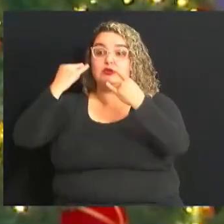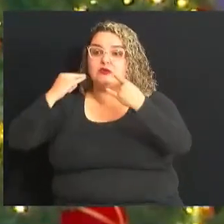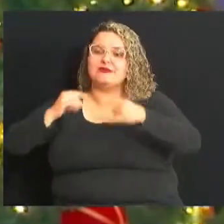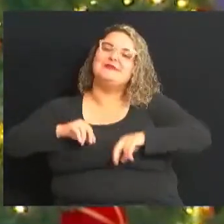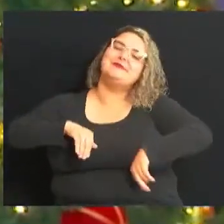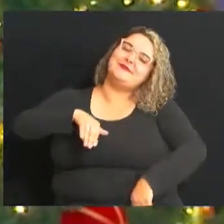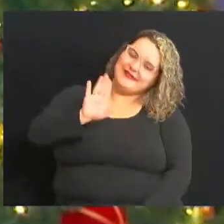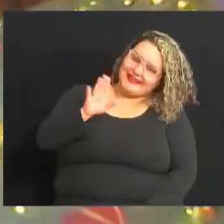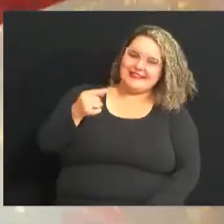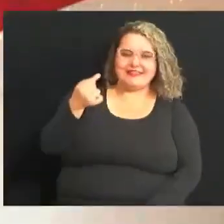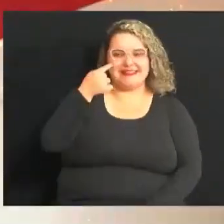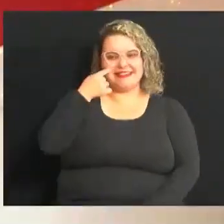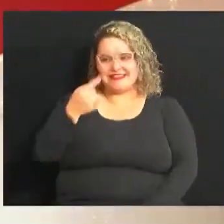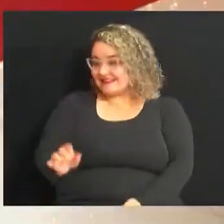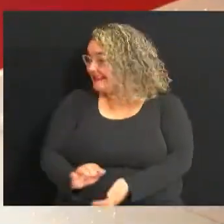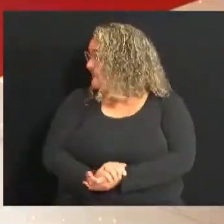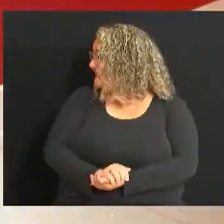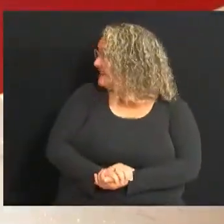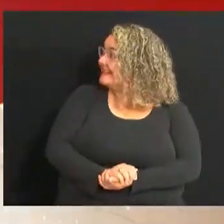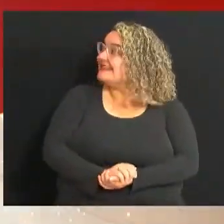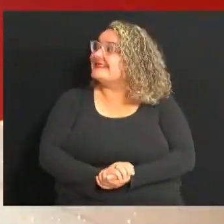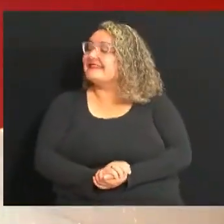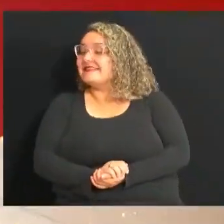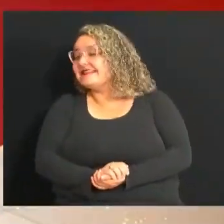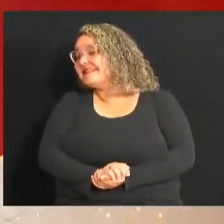mais. Confira!